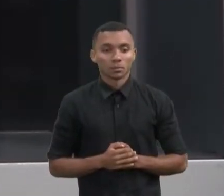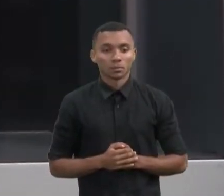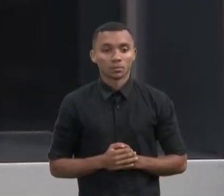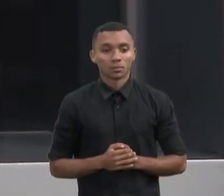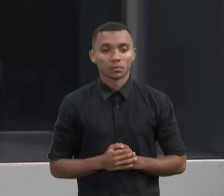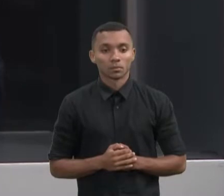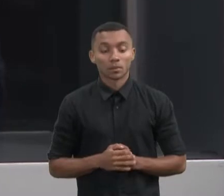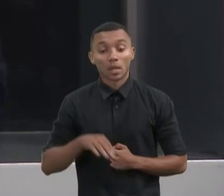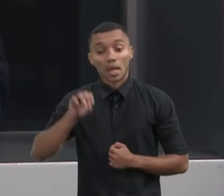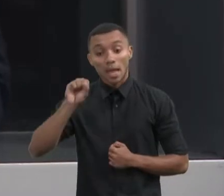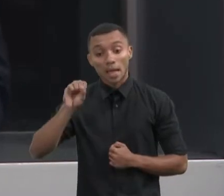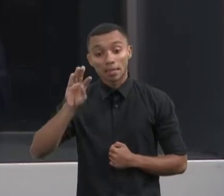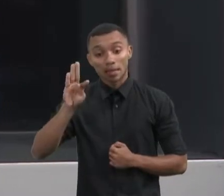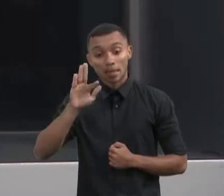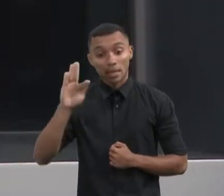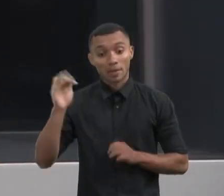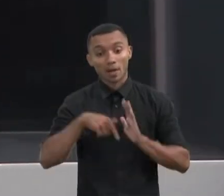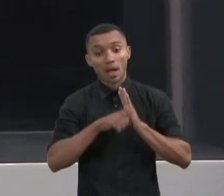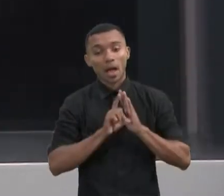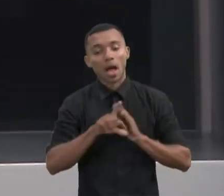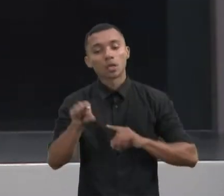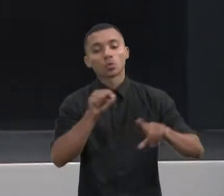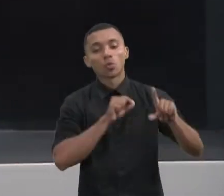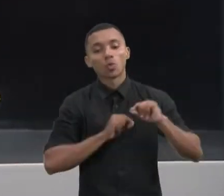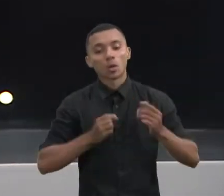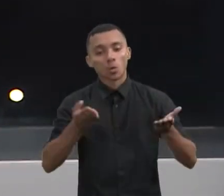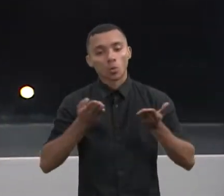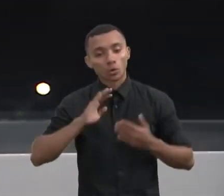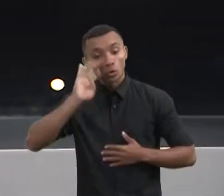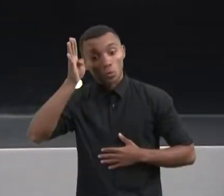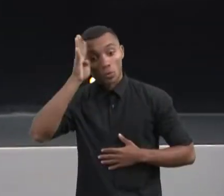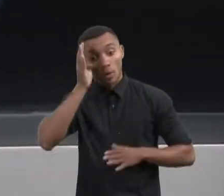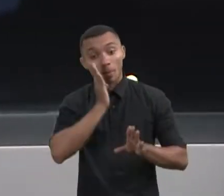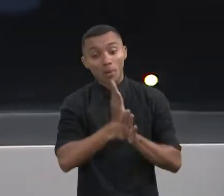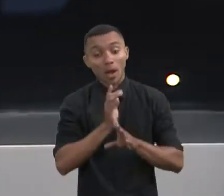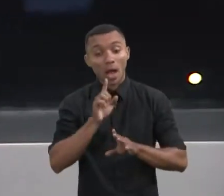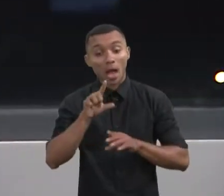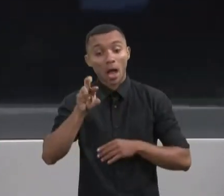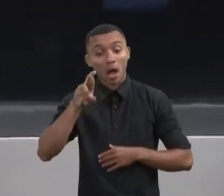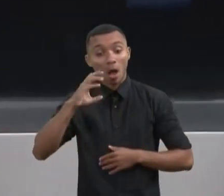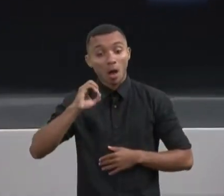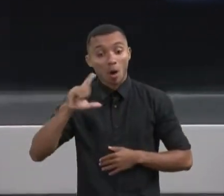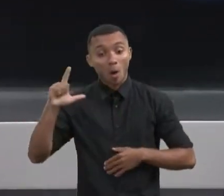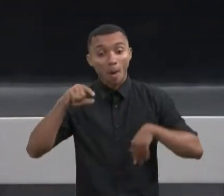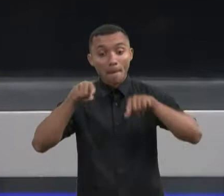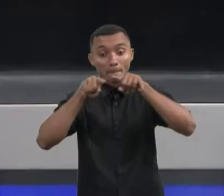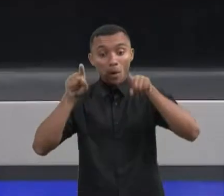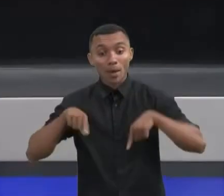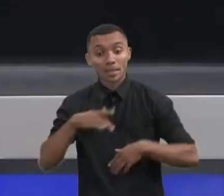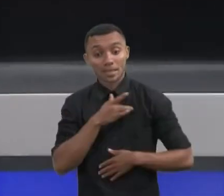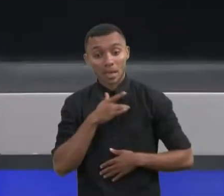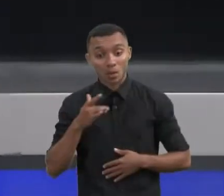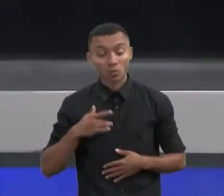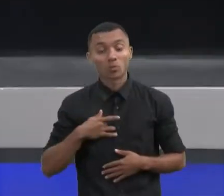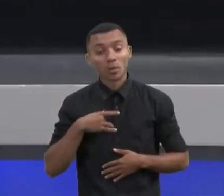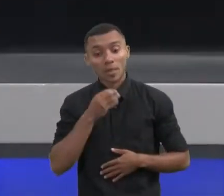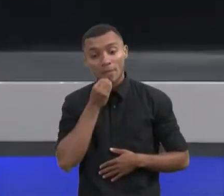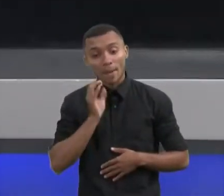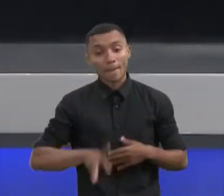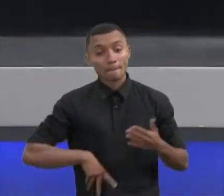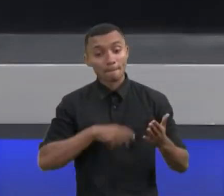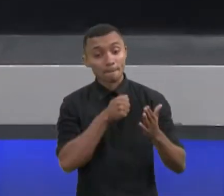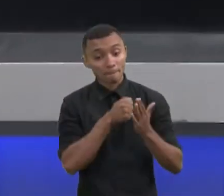O Superior Tribunal de Justiça decidiu nesta quarta-feira que o rol de cobertura dos planos de saúde é taxativo, mas